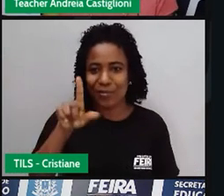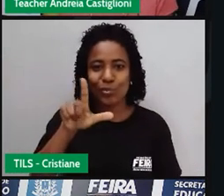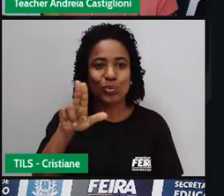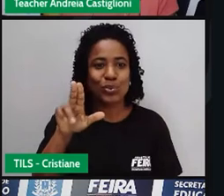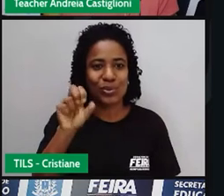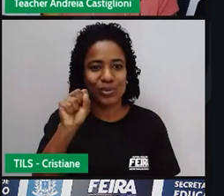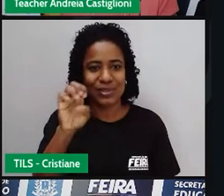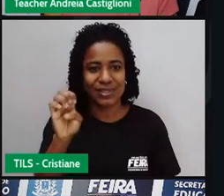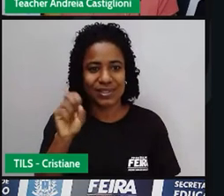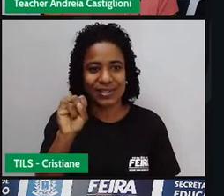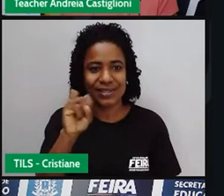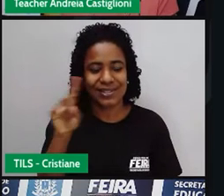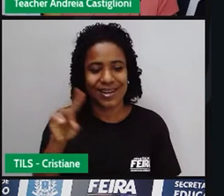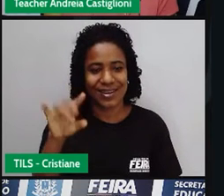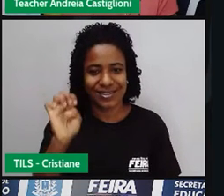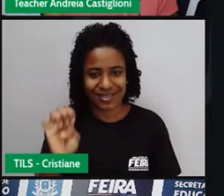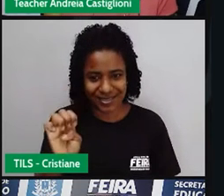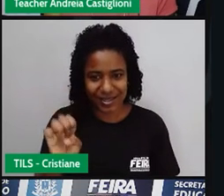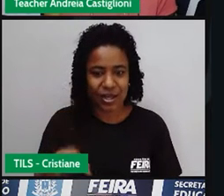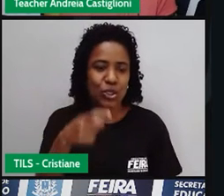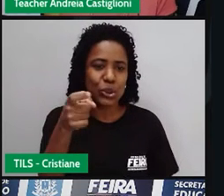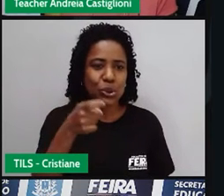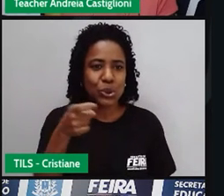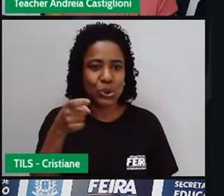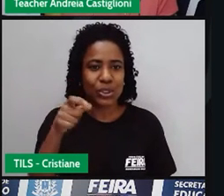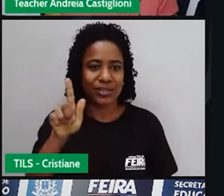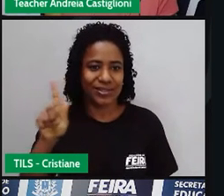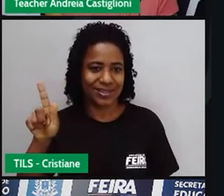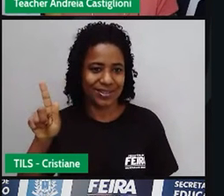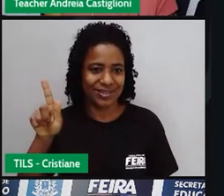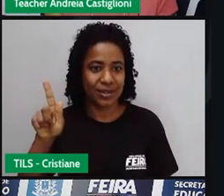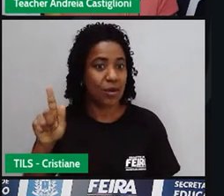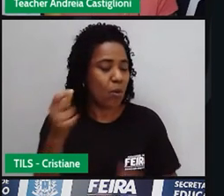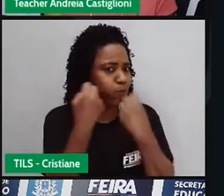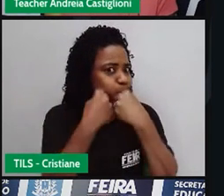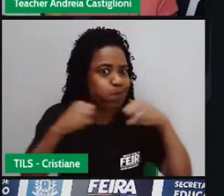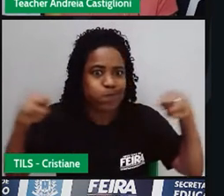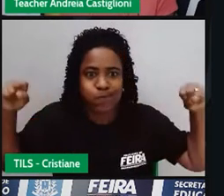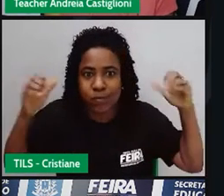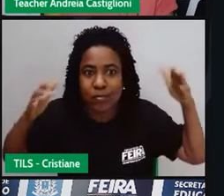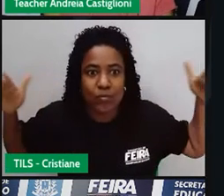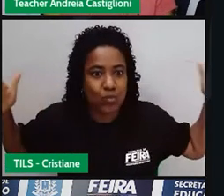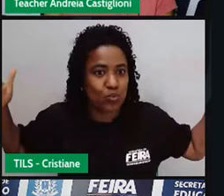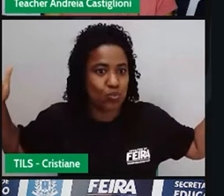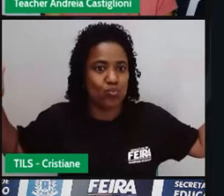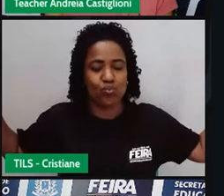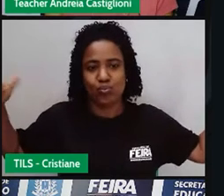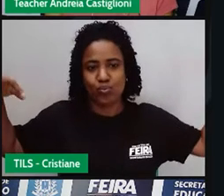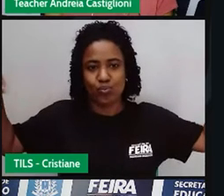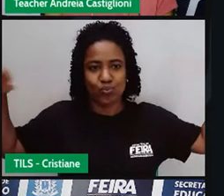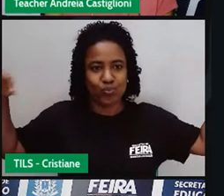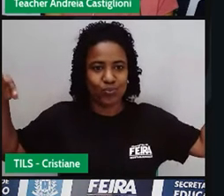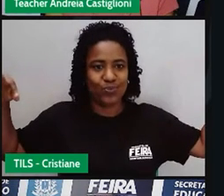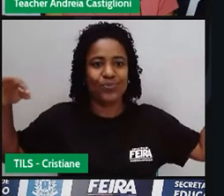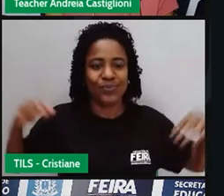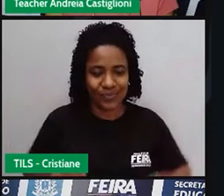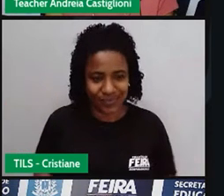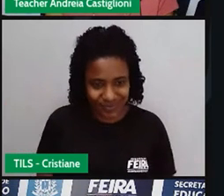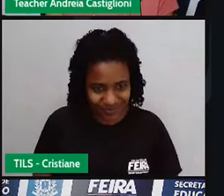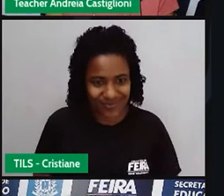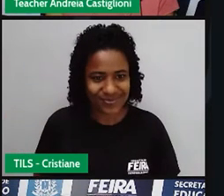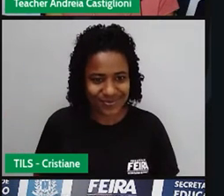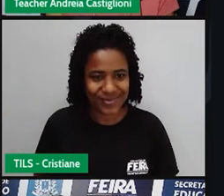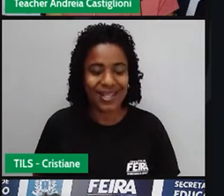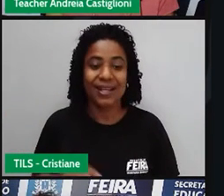é mas quando é um tamanho muito grande né Para Além do Instagram Oi e a